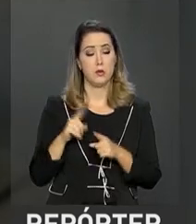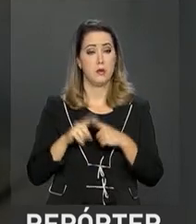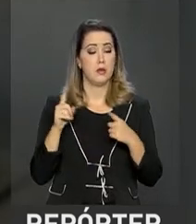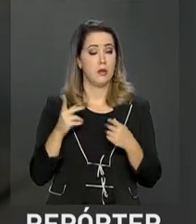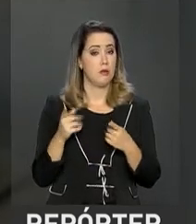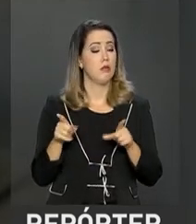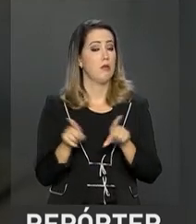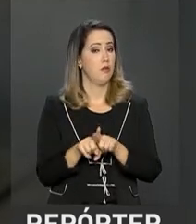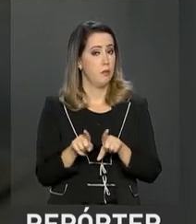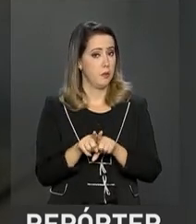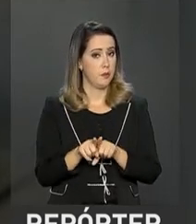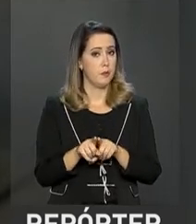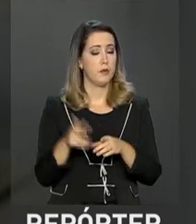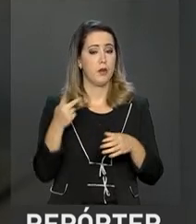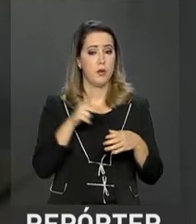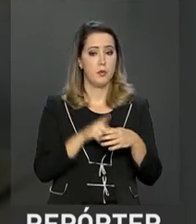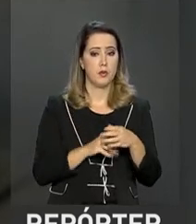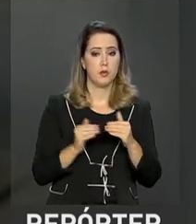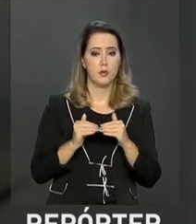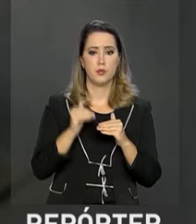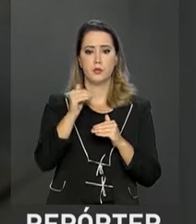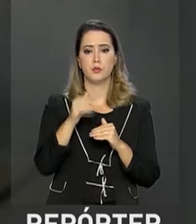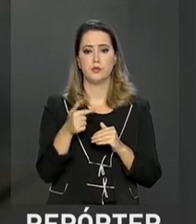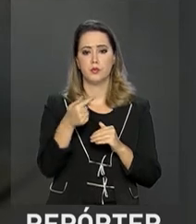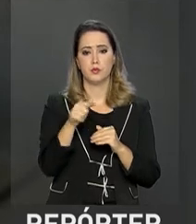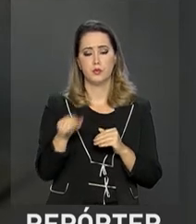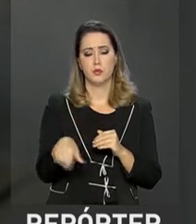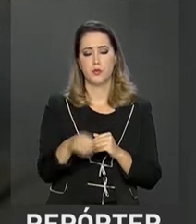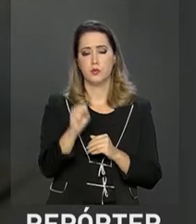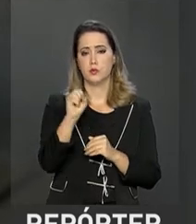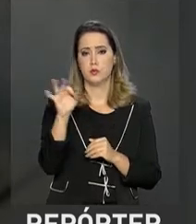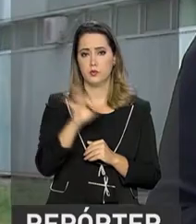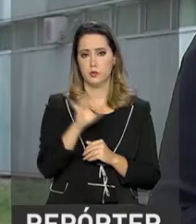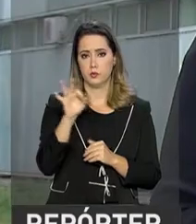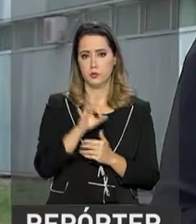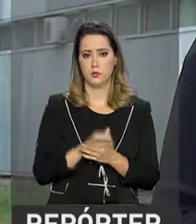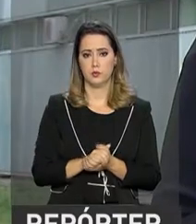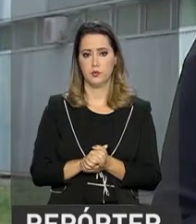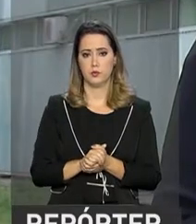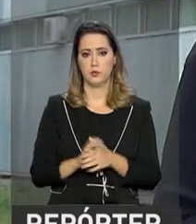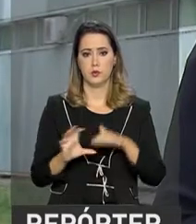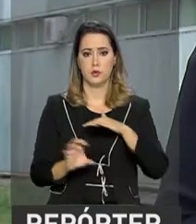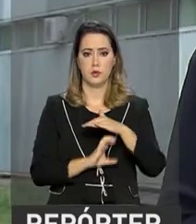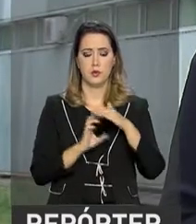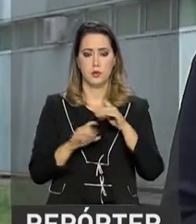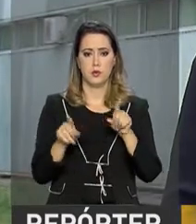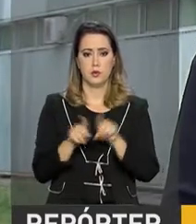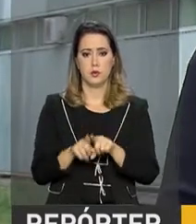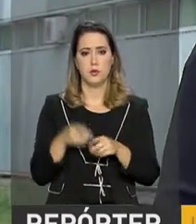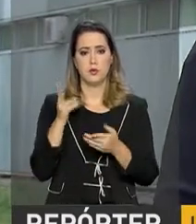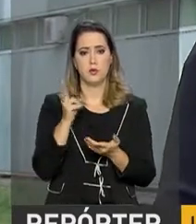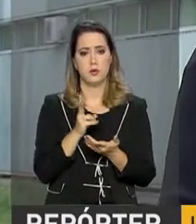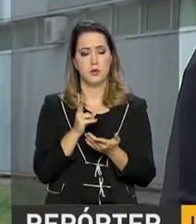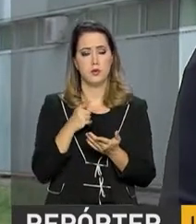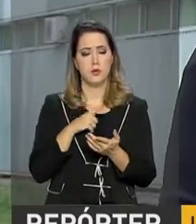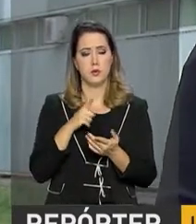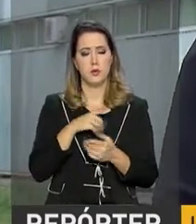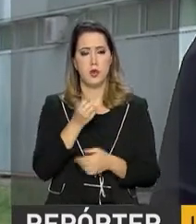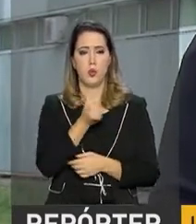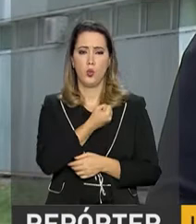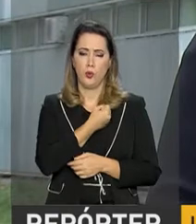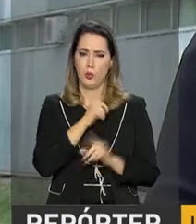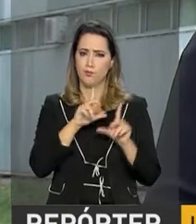petrobrás teve uma valorização de 7,8 por cento as estatais também estão com menos empregados